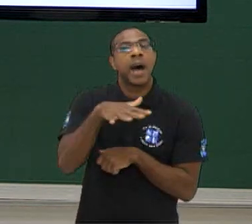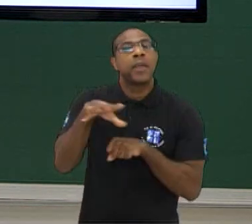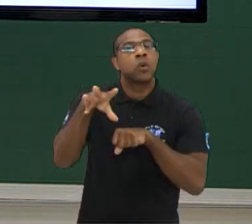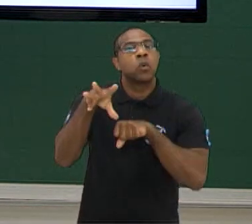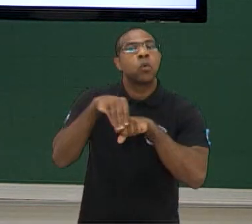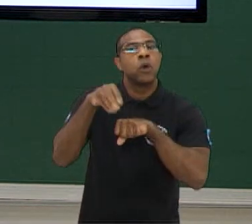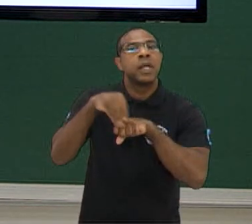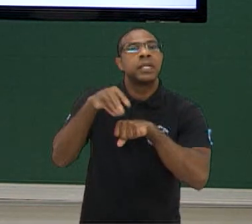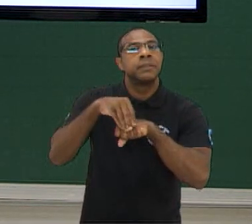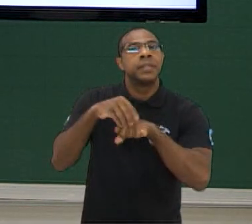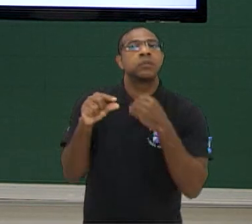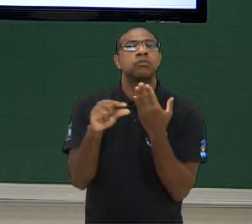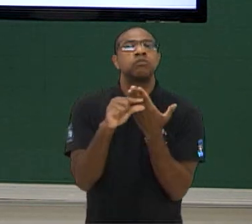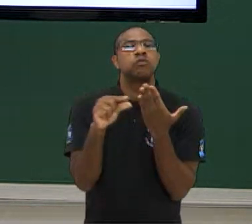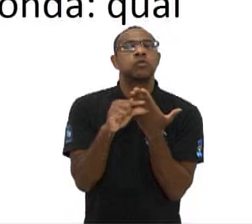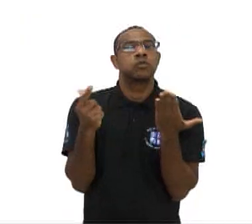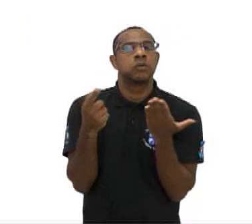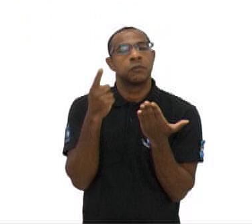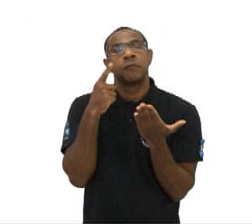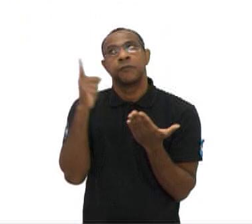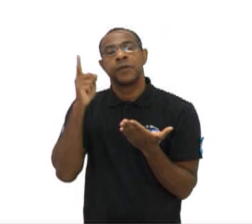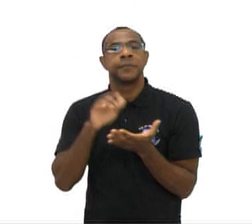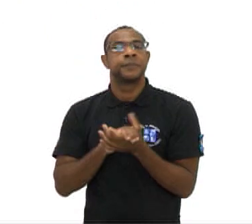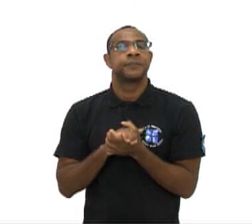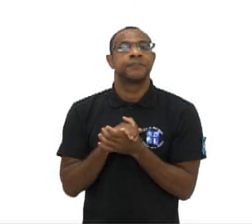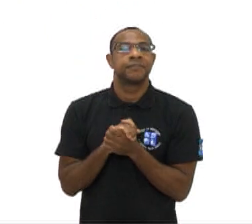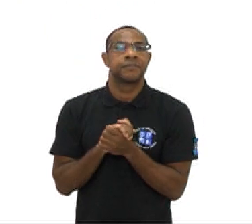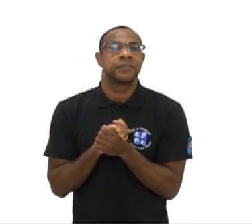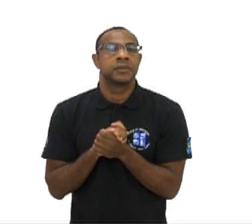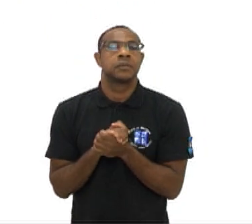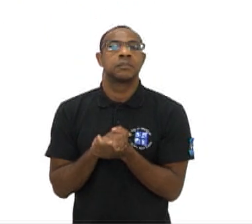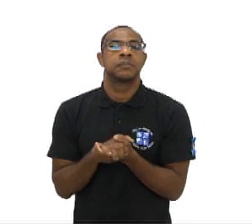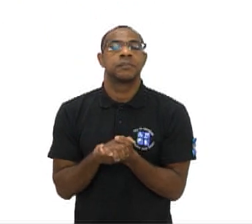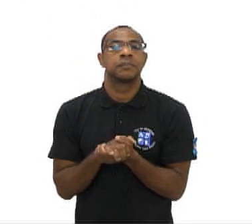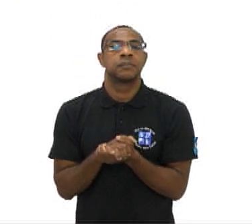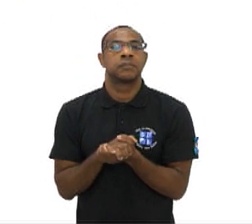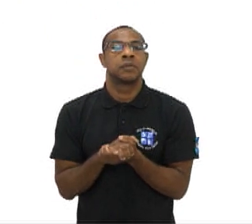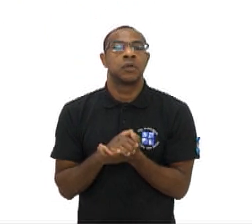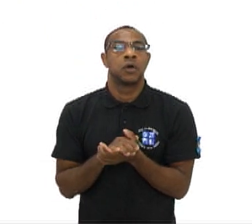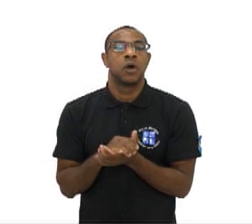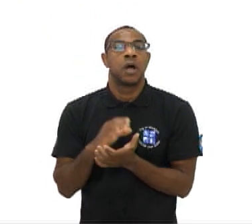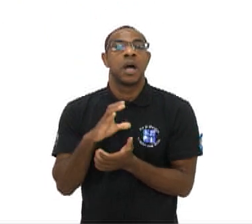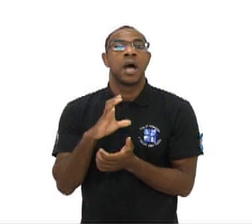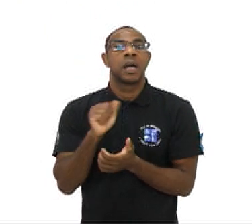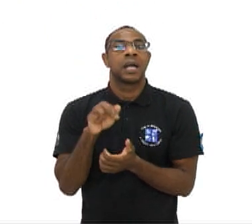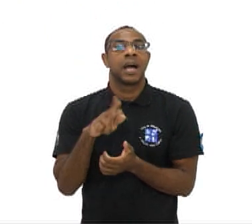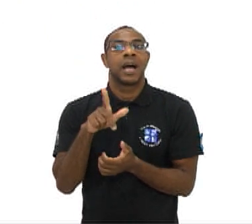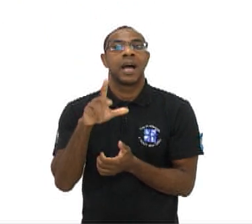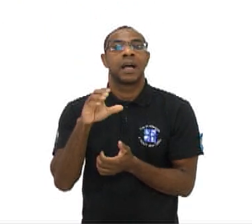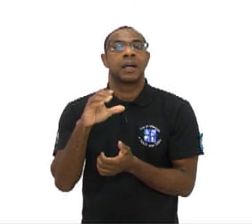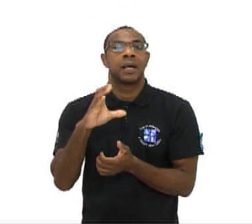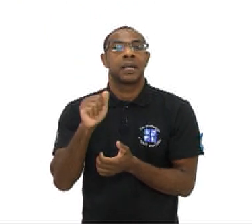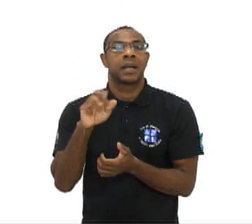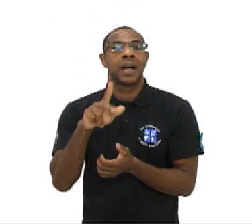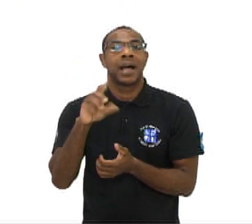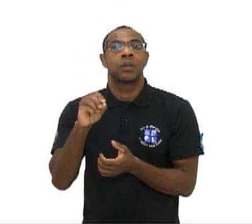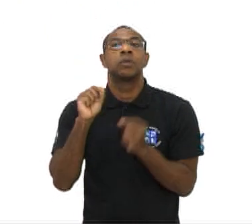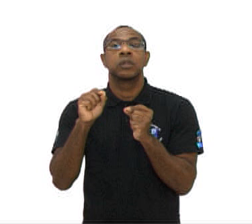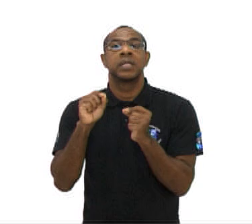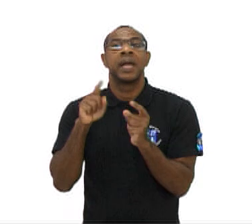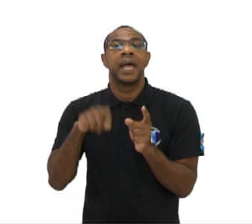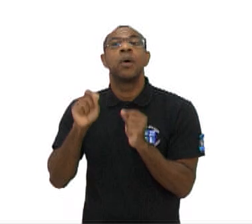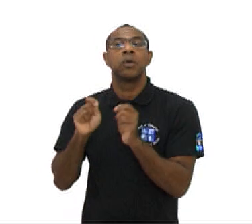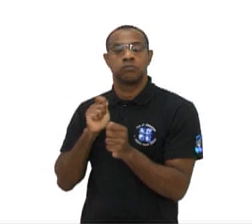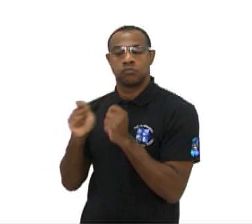conhecimento desse autor? Vamos ver? Olha só. Carlos Castilho é jornalista,